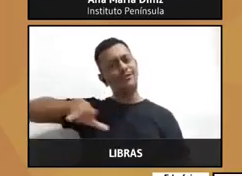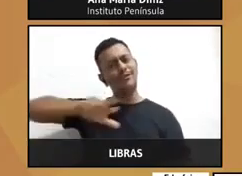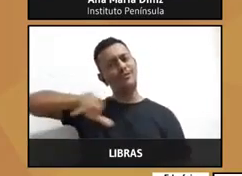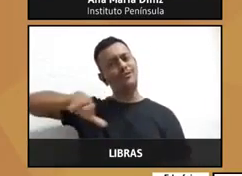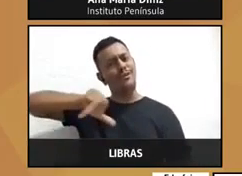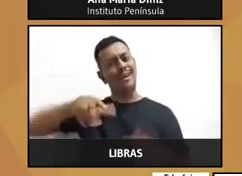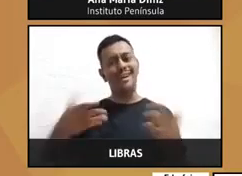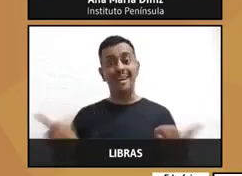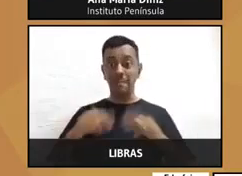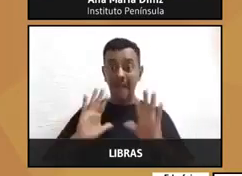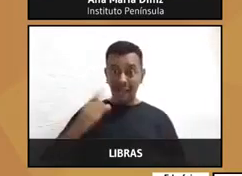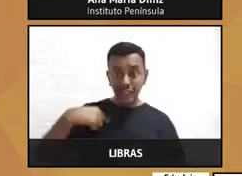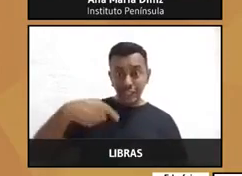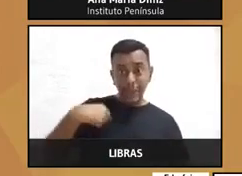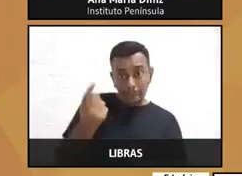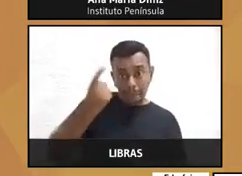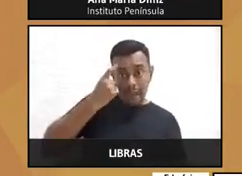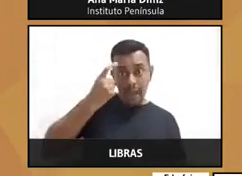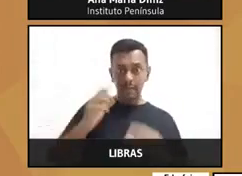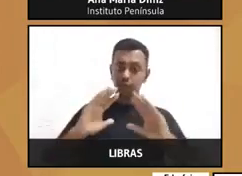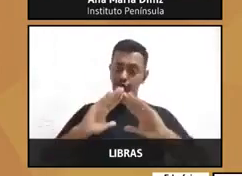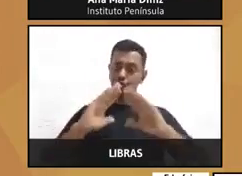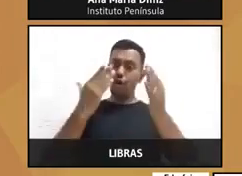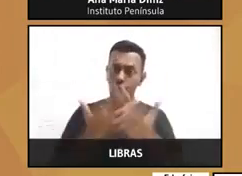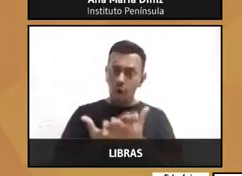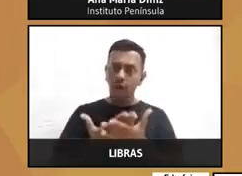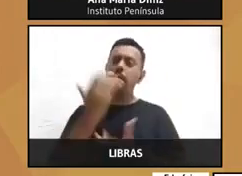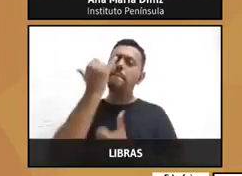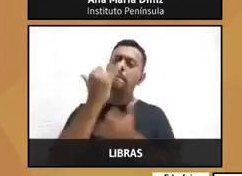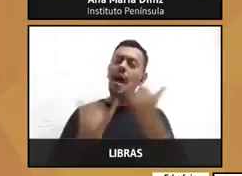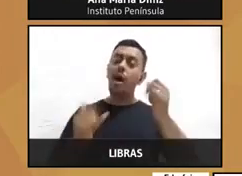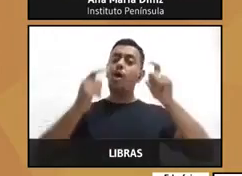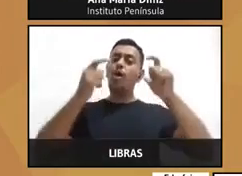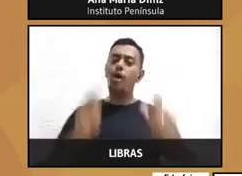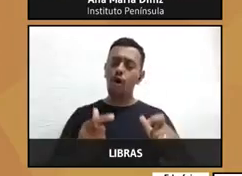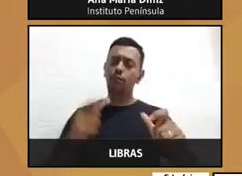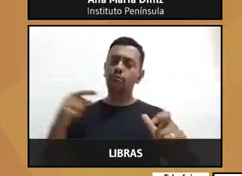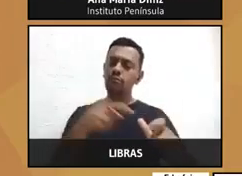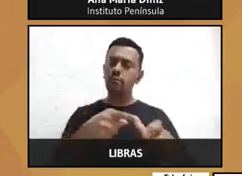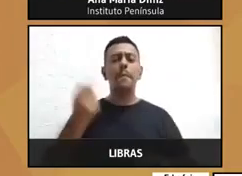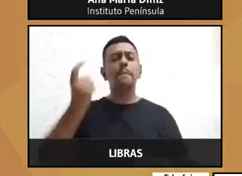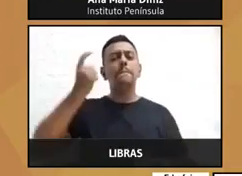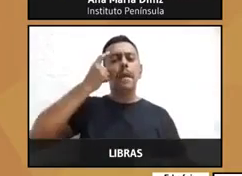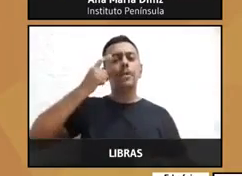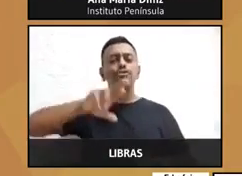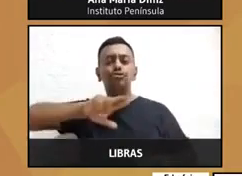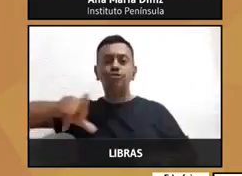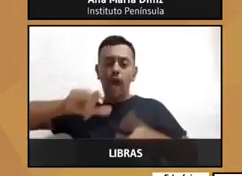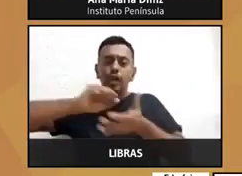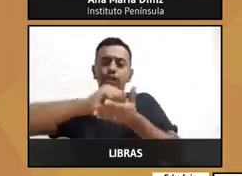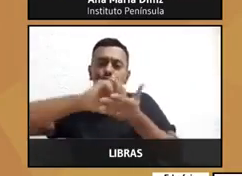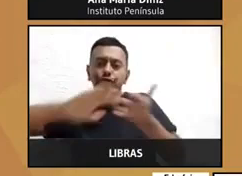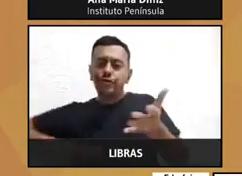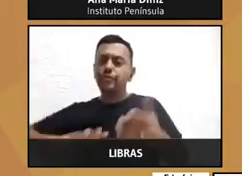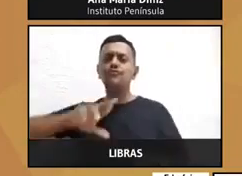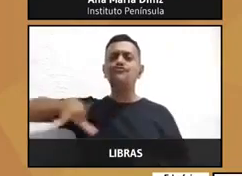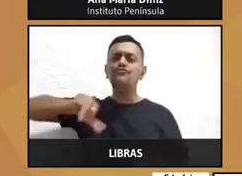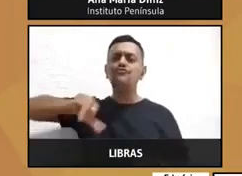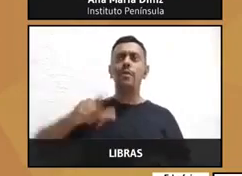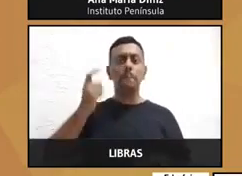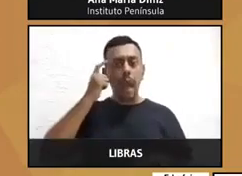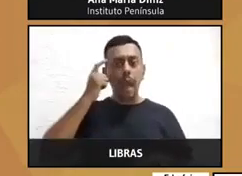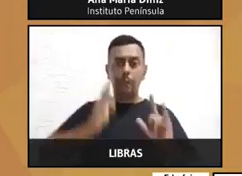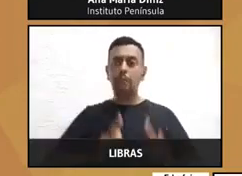gente pensa na escola como um local e não como uma atividade. E pensamos no prédio da escola e não